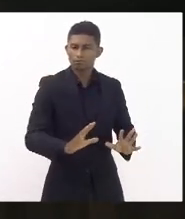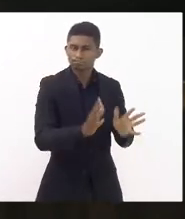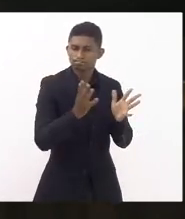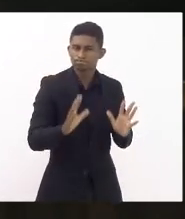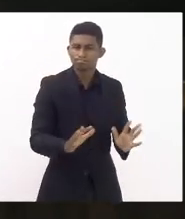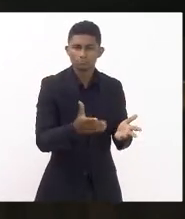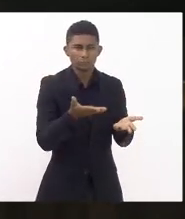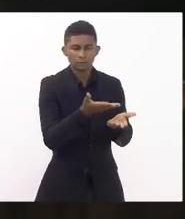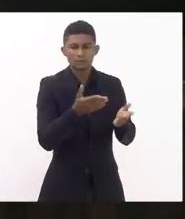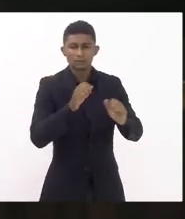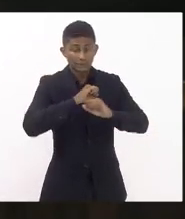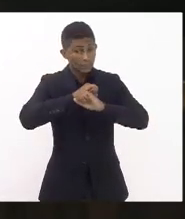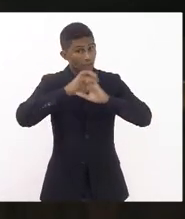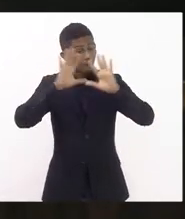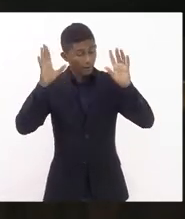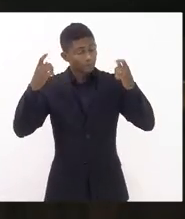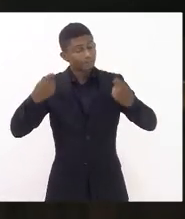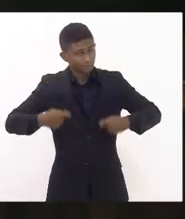indireto à transparência